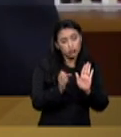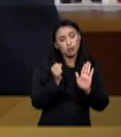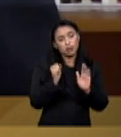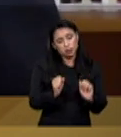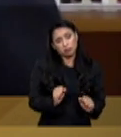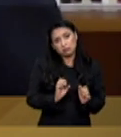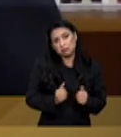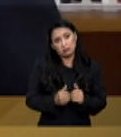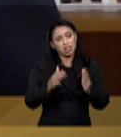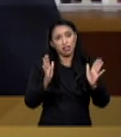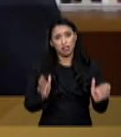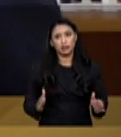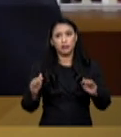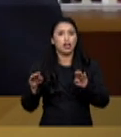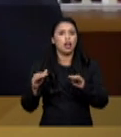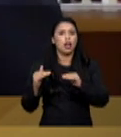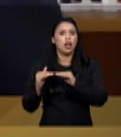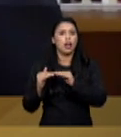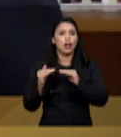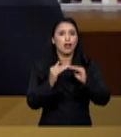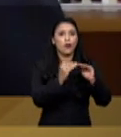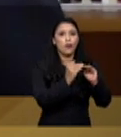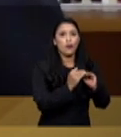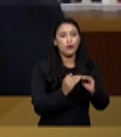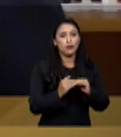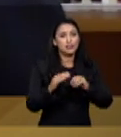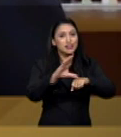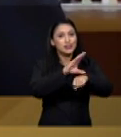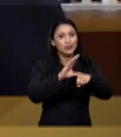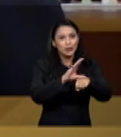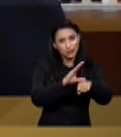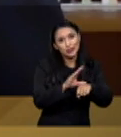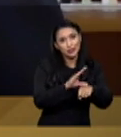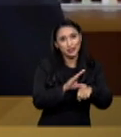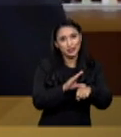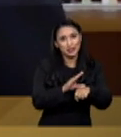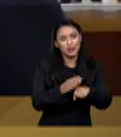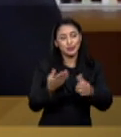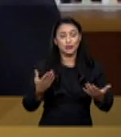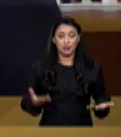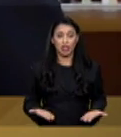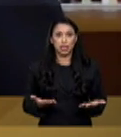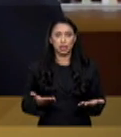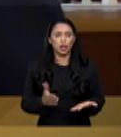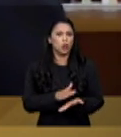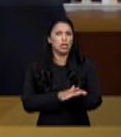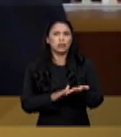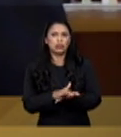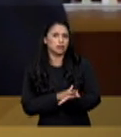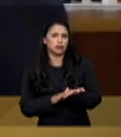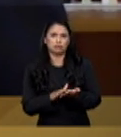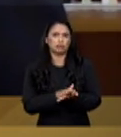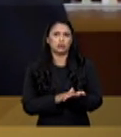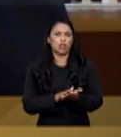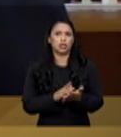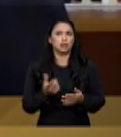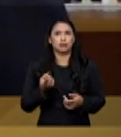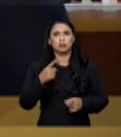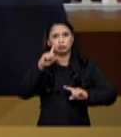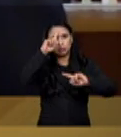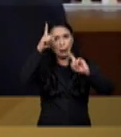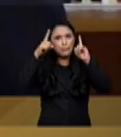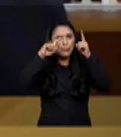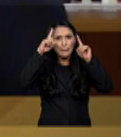posição consensual da doutrina constitucional brasileira. Portanto, nada há de